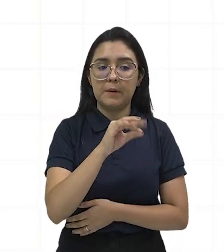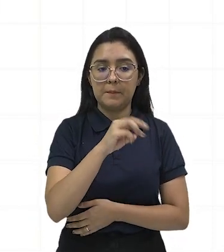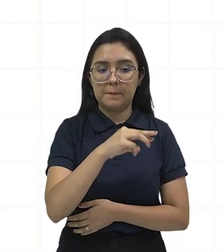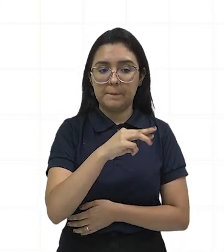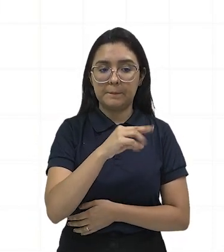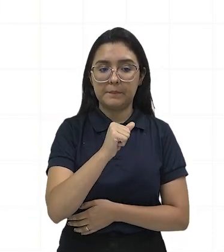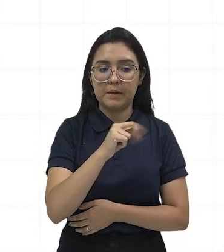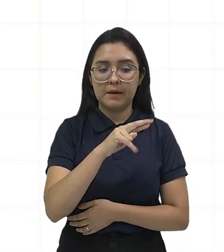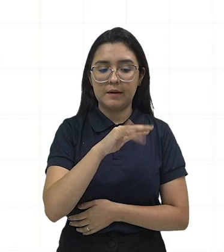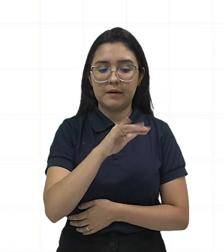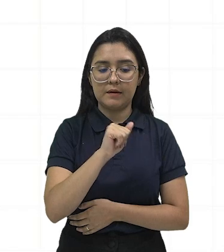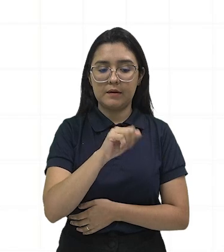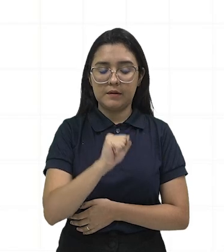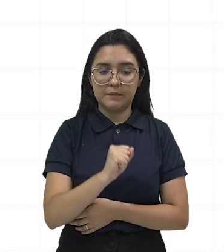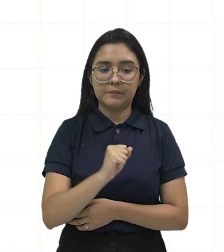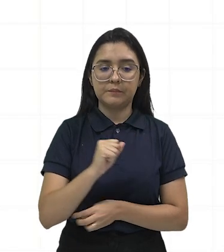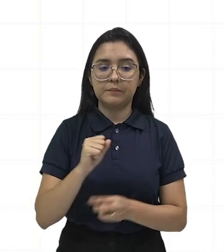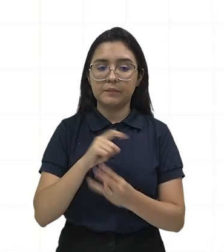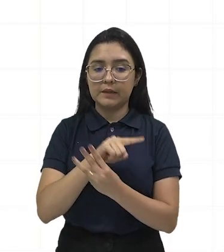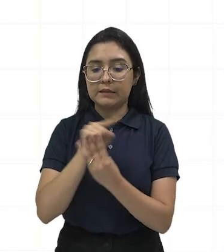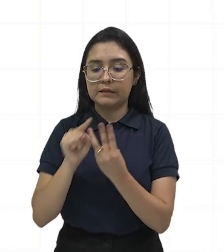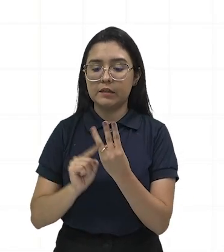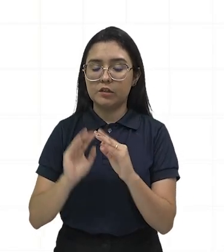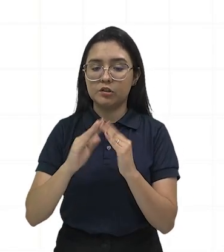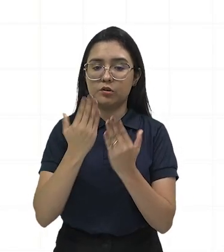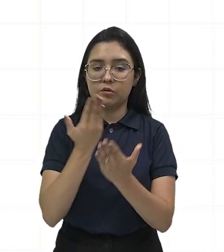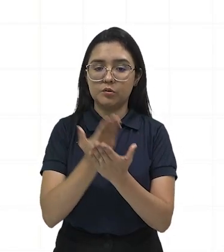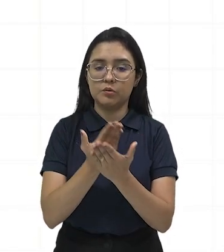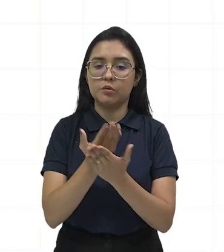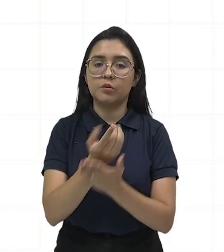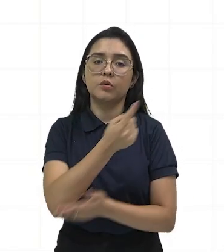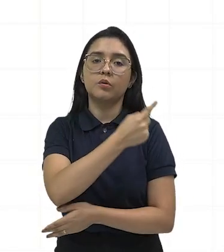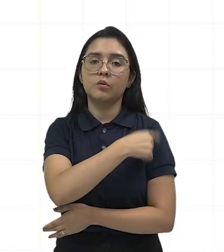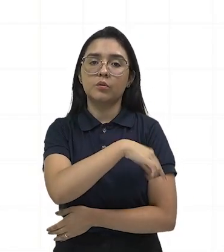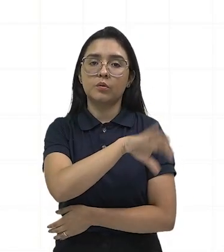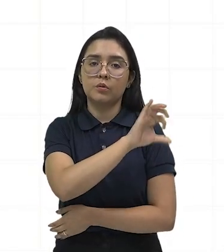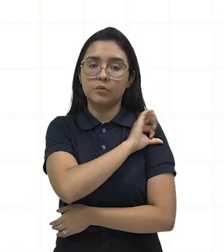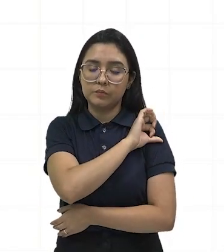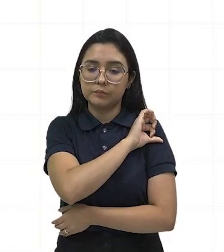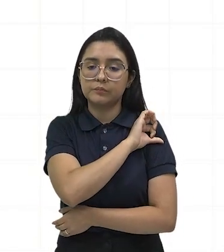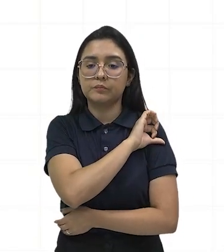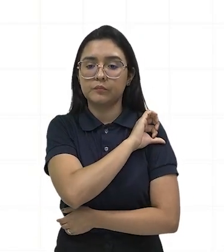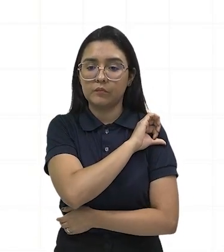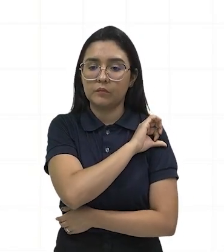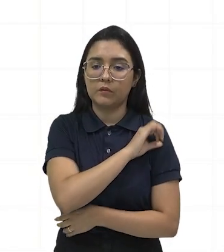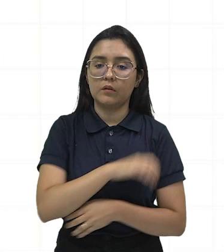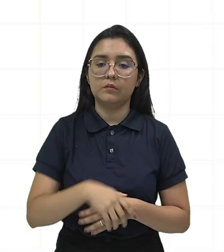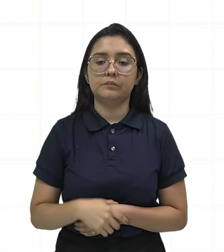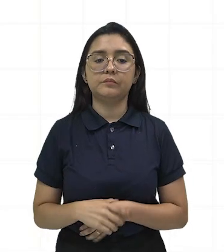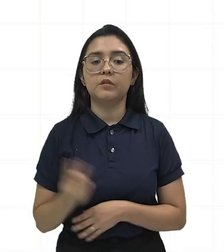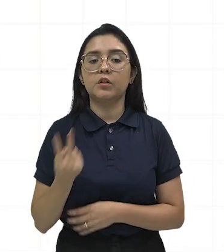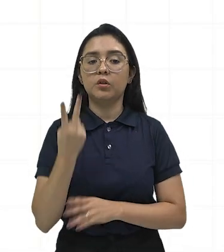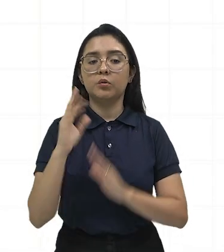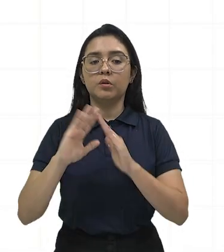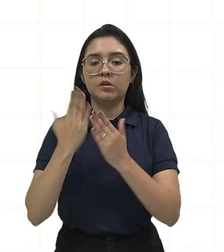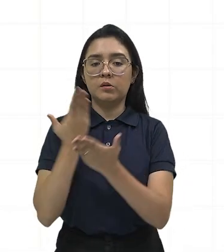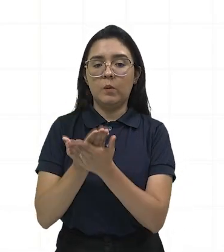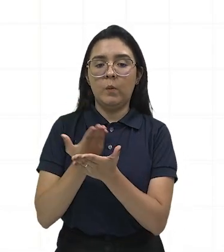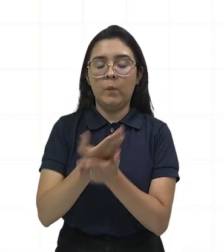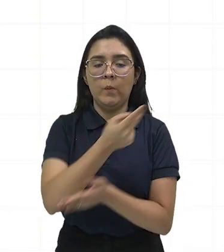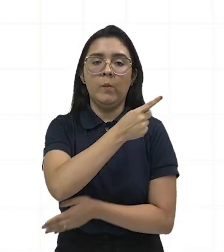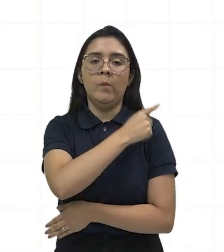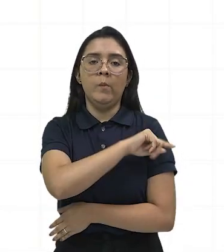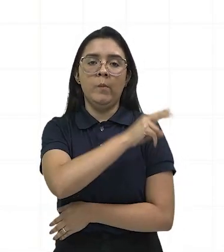primárias, 3 escolas de ensino fundamental 2 e 2 escolas